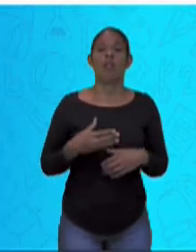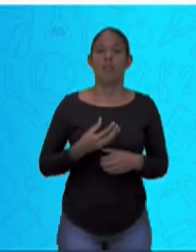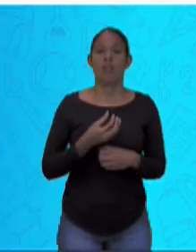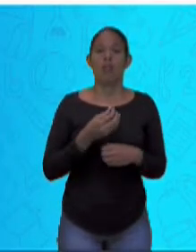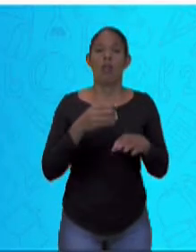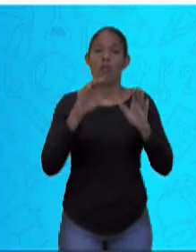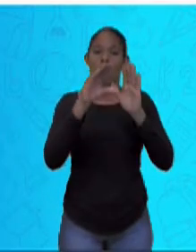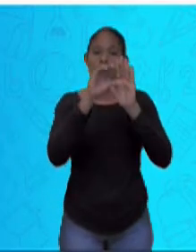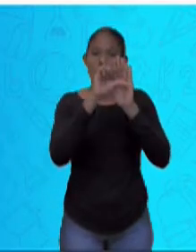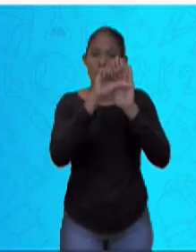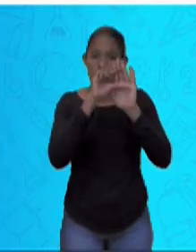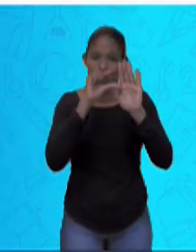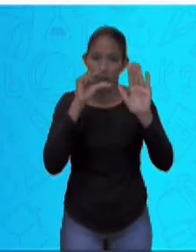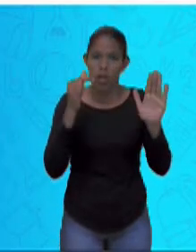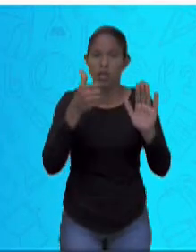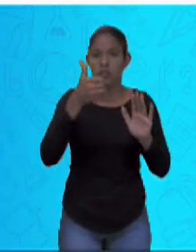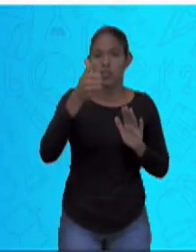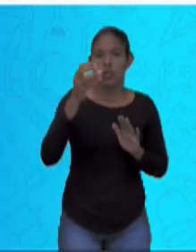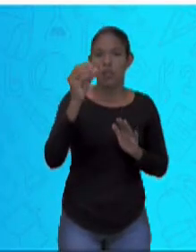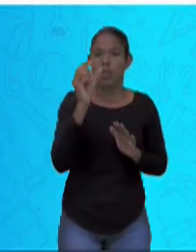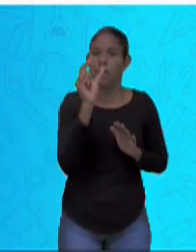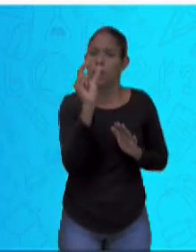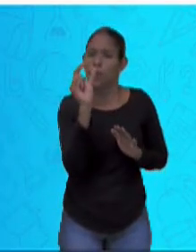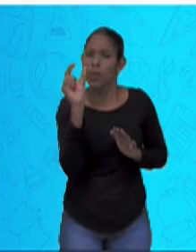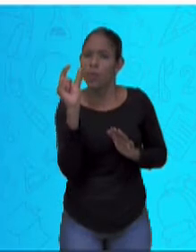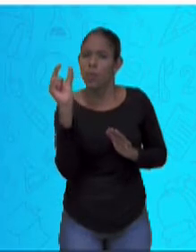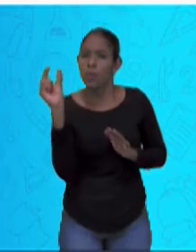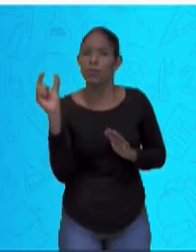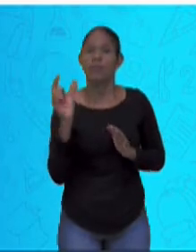versos decassílabos.